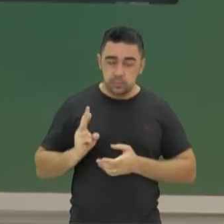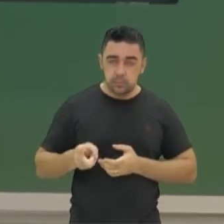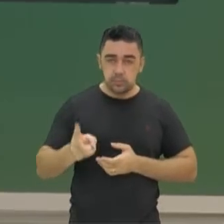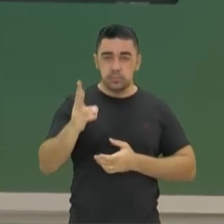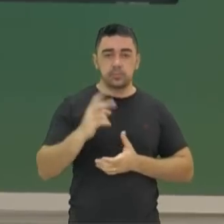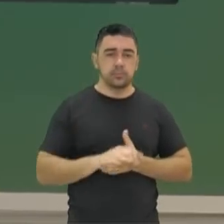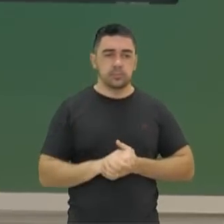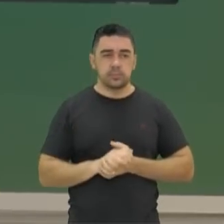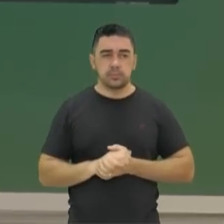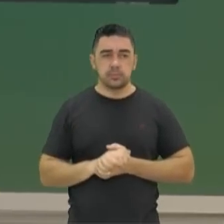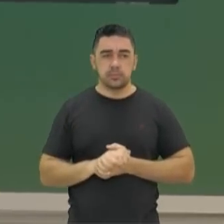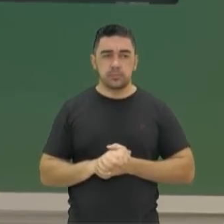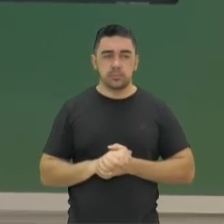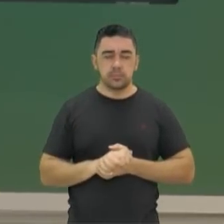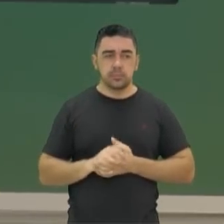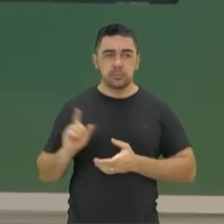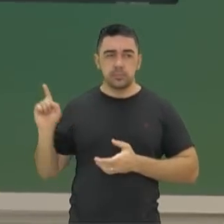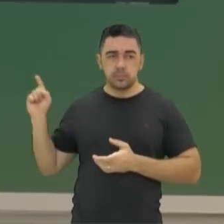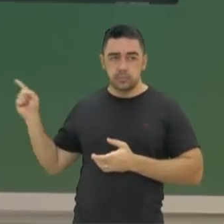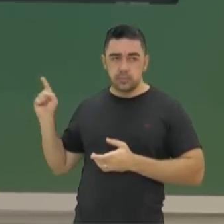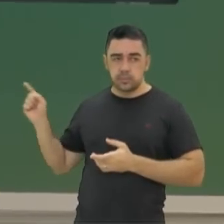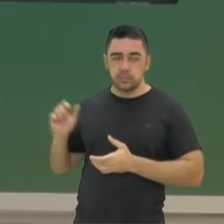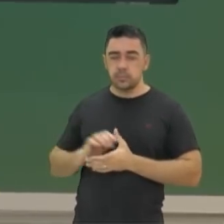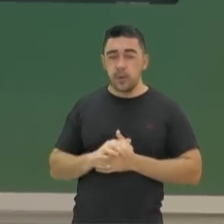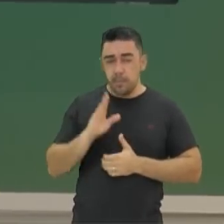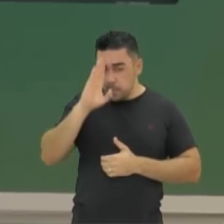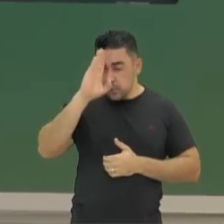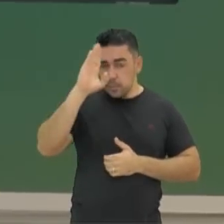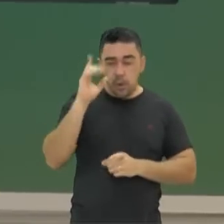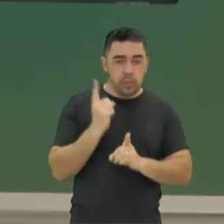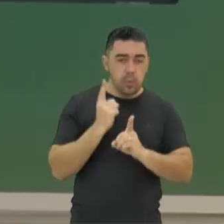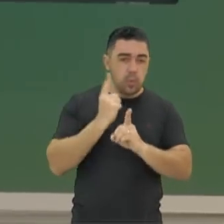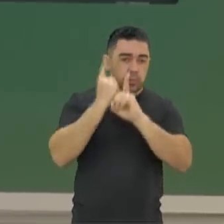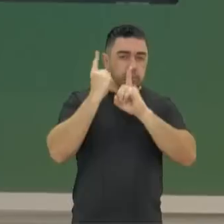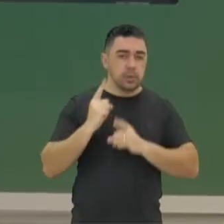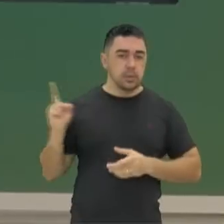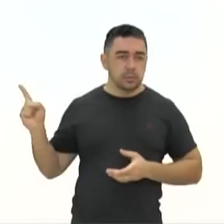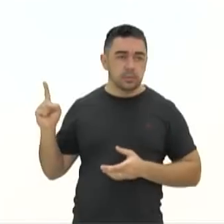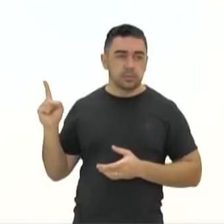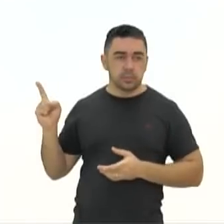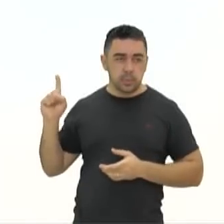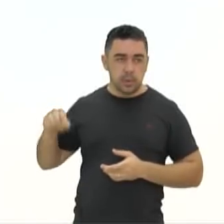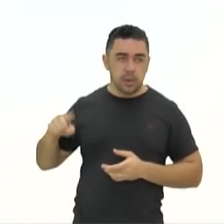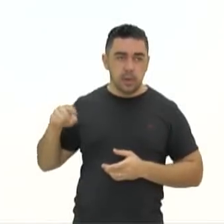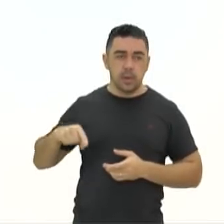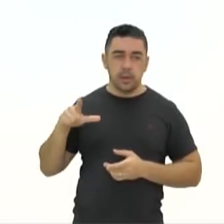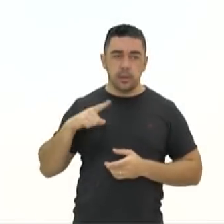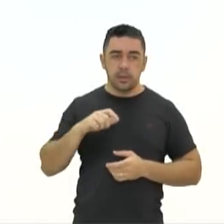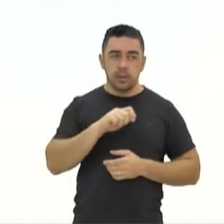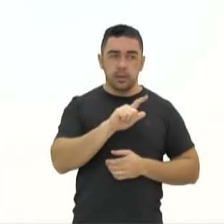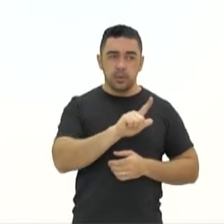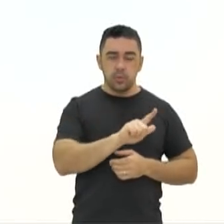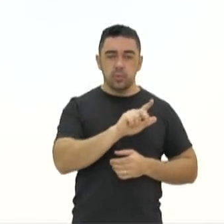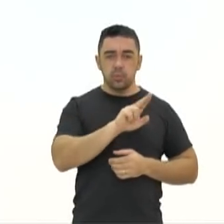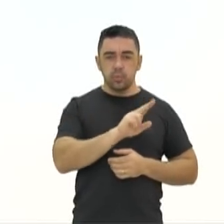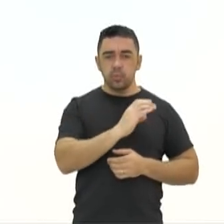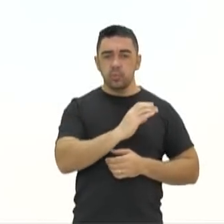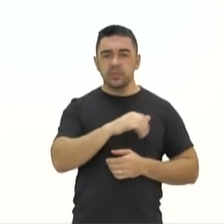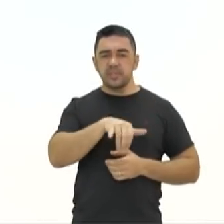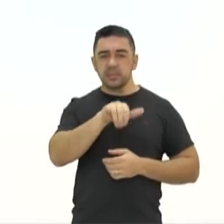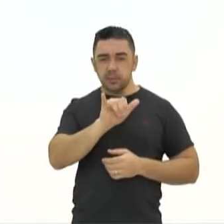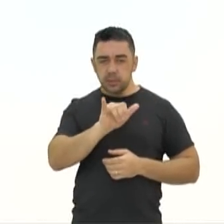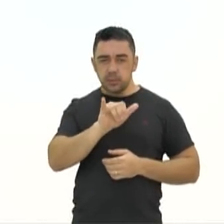aqui, o Australopithecus, o fóssil principal que a gente tem, foi encontrado lá na Etiópia, da Lucy. Então, vocês já devem ter